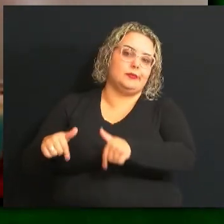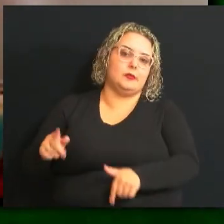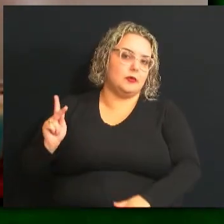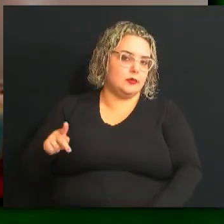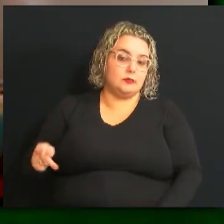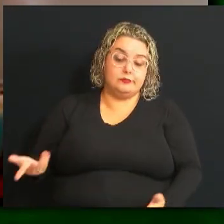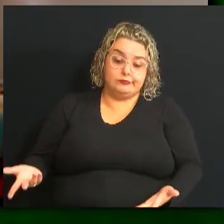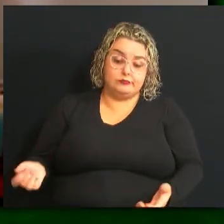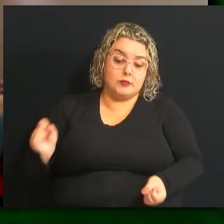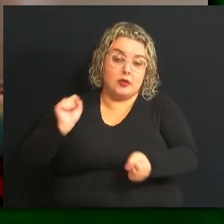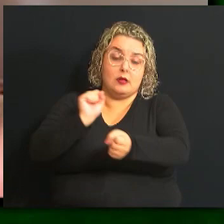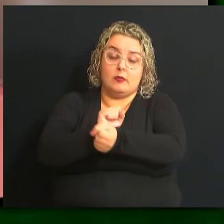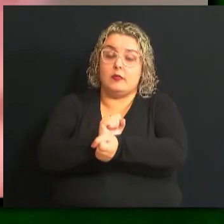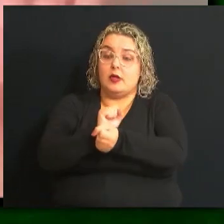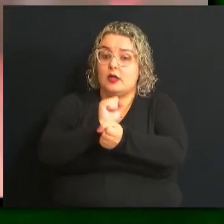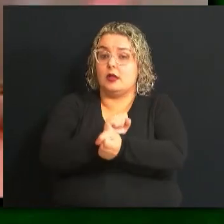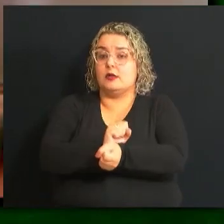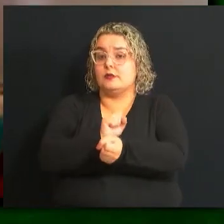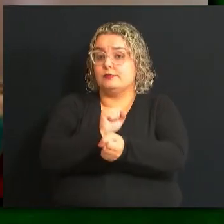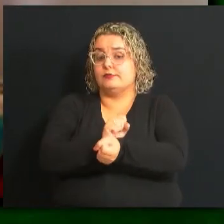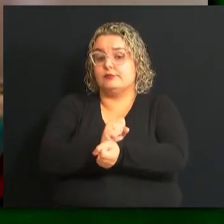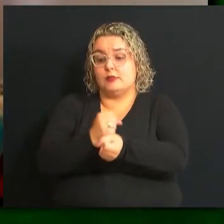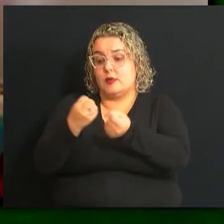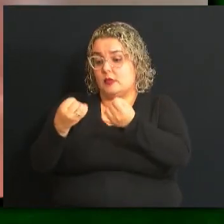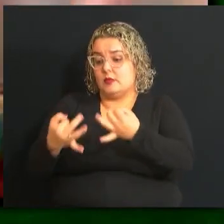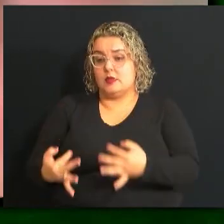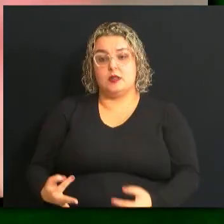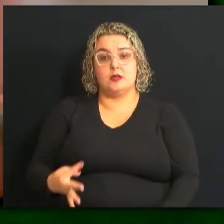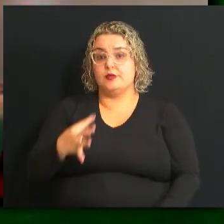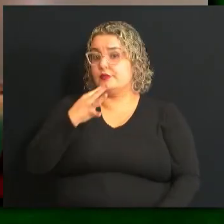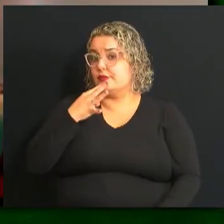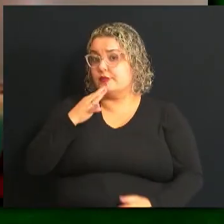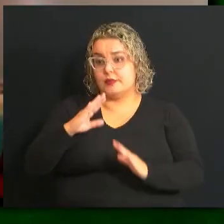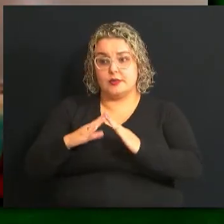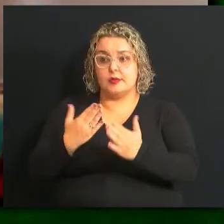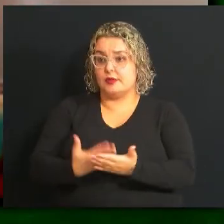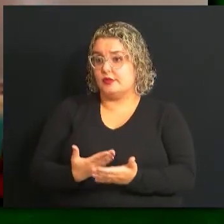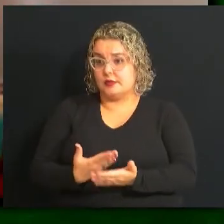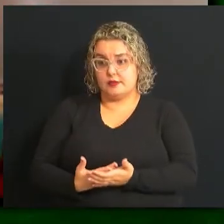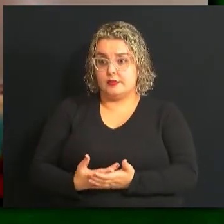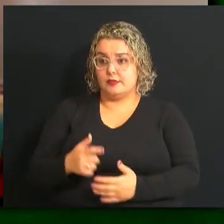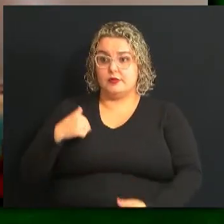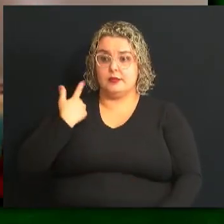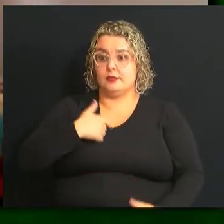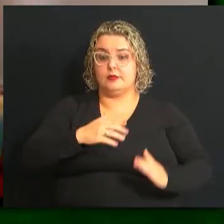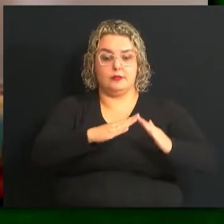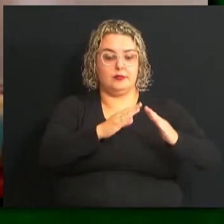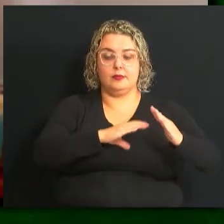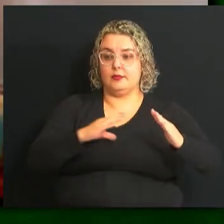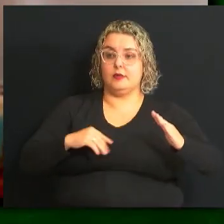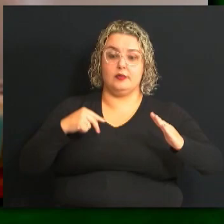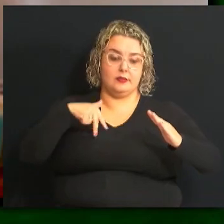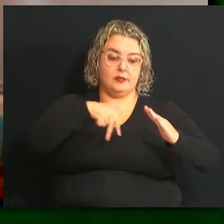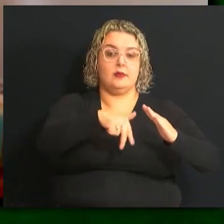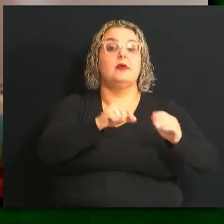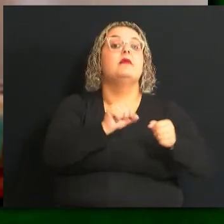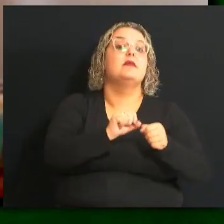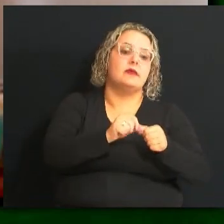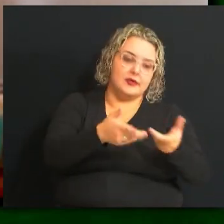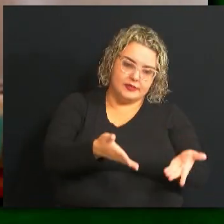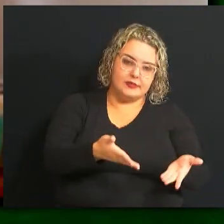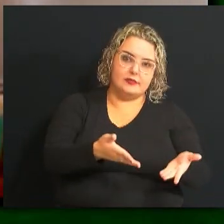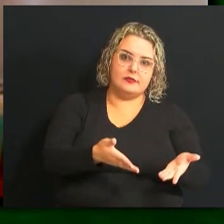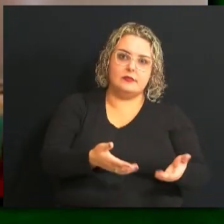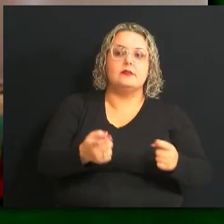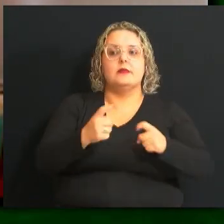sujeitado a orientações de quem não conhece a escola. A gente não vai na clínica deles falar, ó, faz assim, mas eles vêm